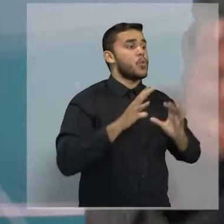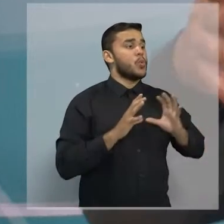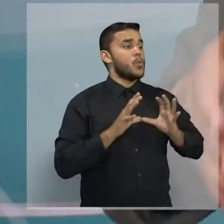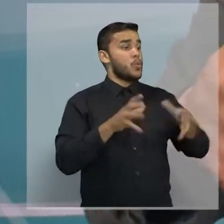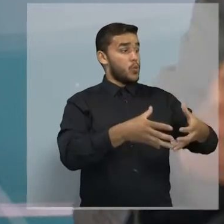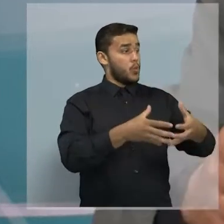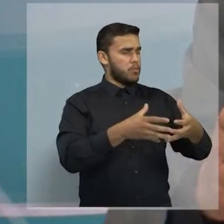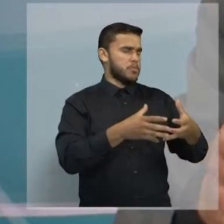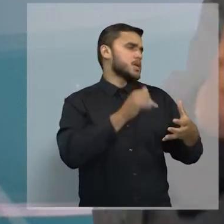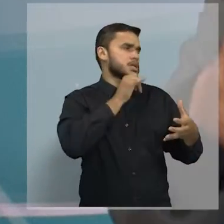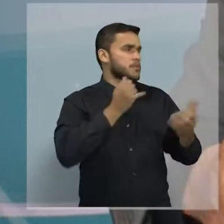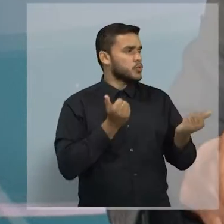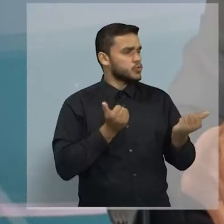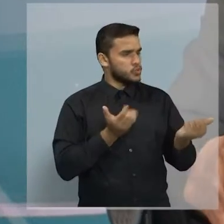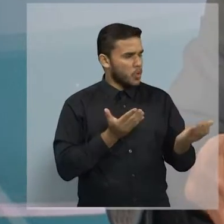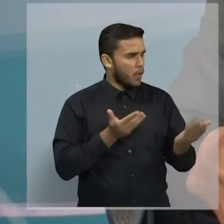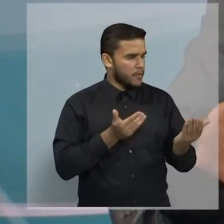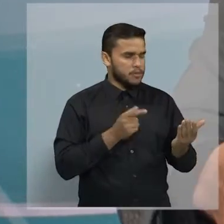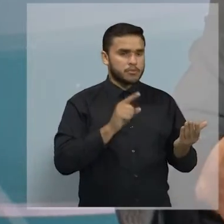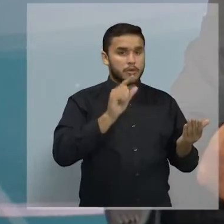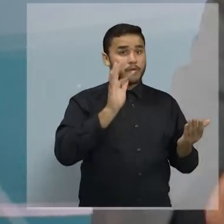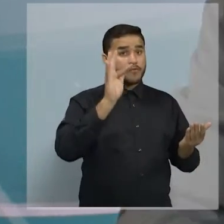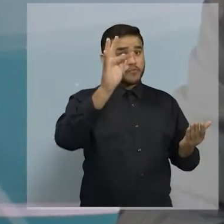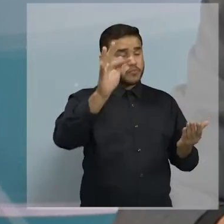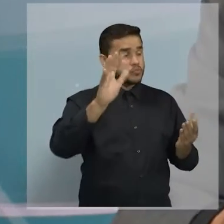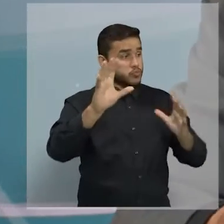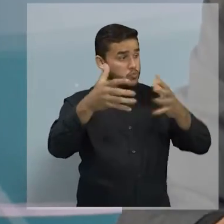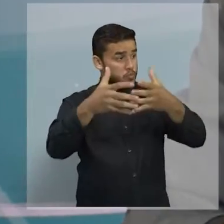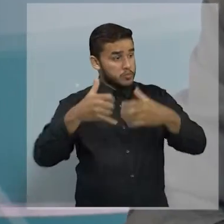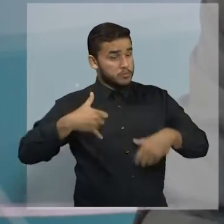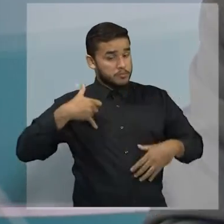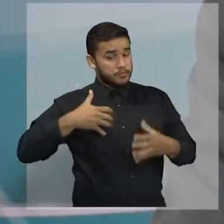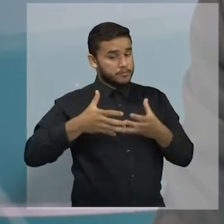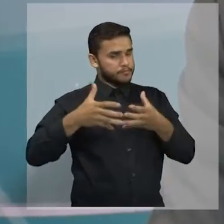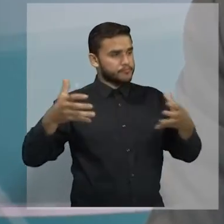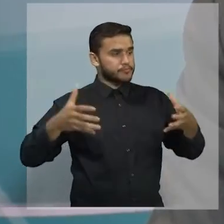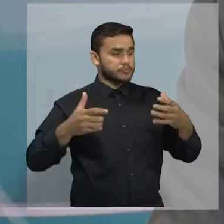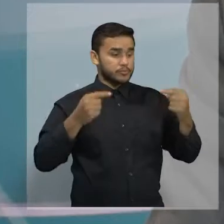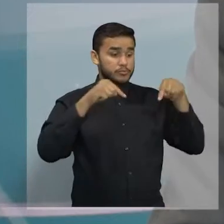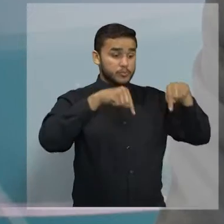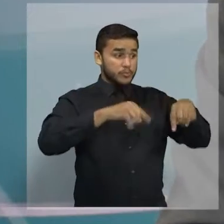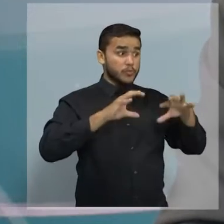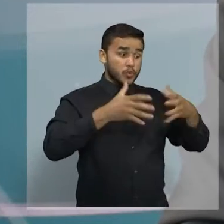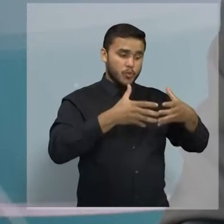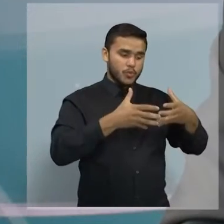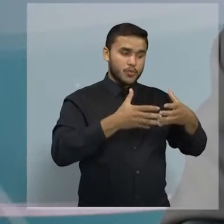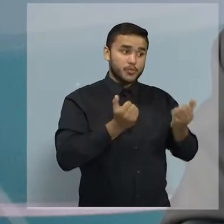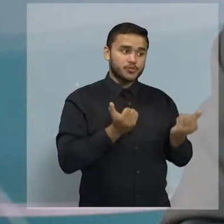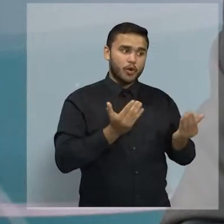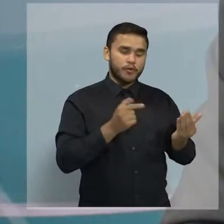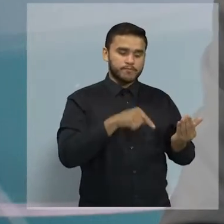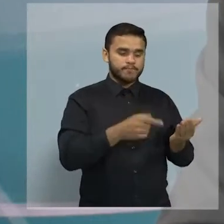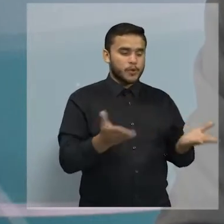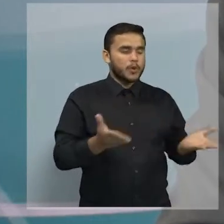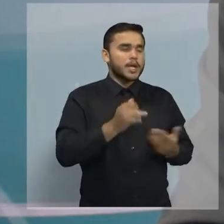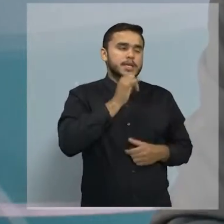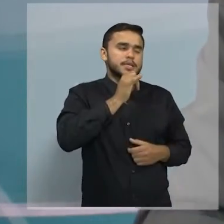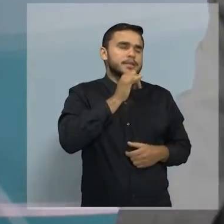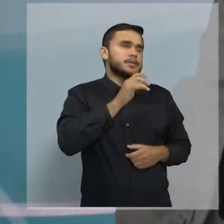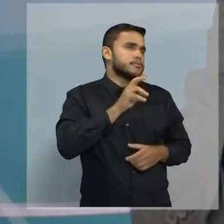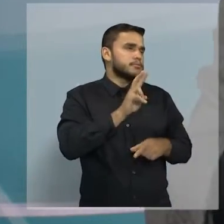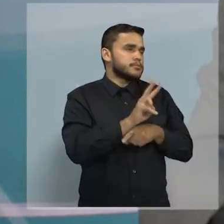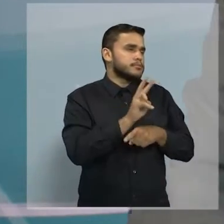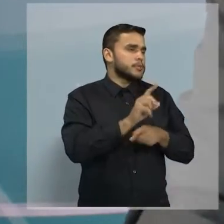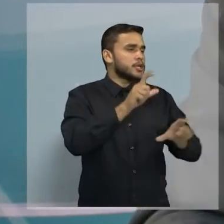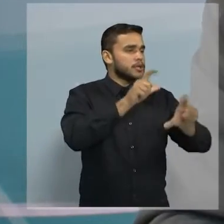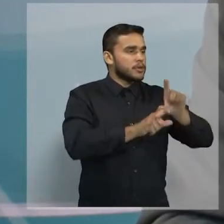ao chegar, quer dizer, eu chego nessa geração e eu tenho uma dívida contraída com as gerações passadas, né? Aquela geração que